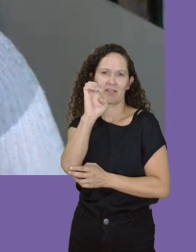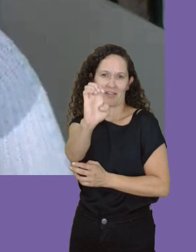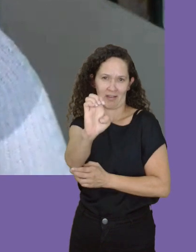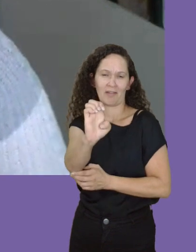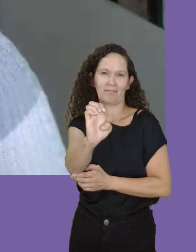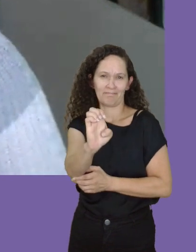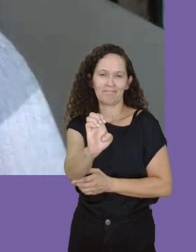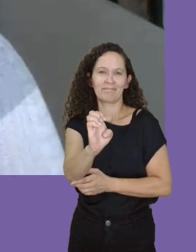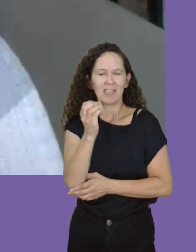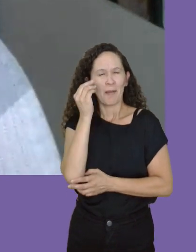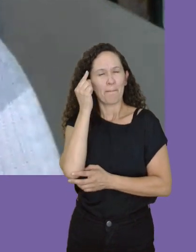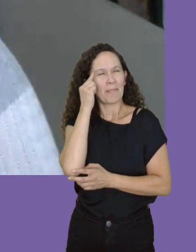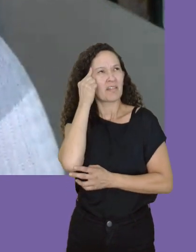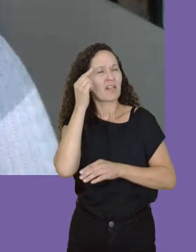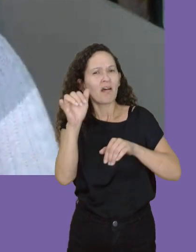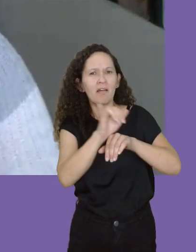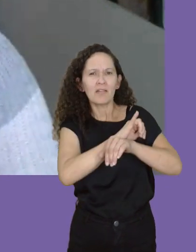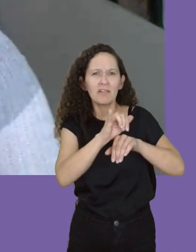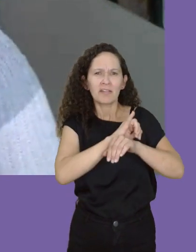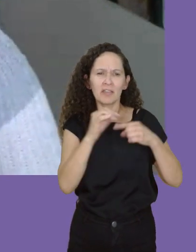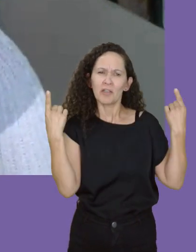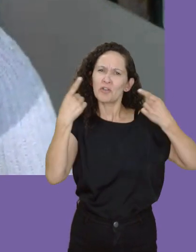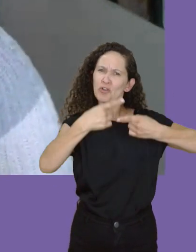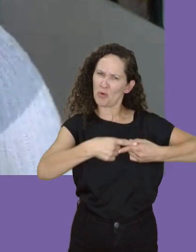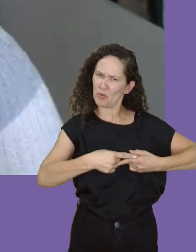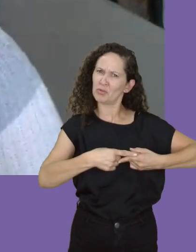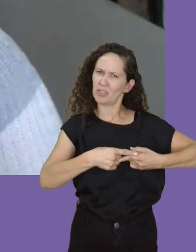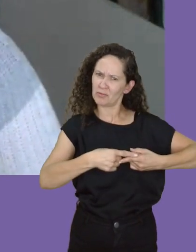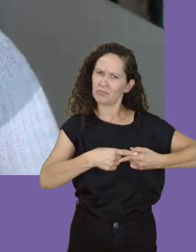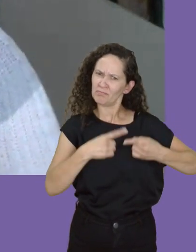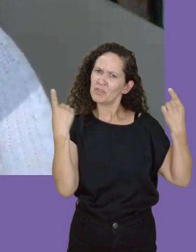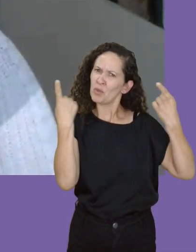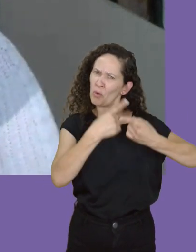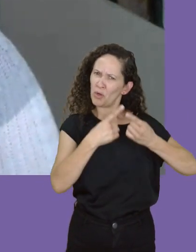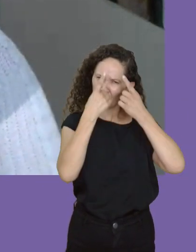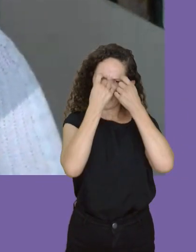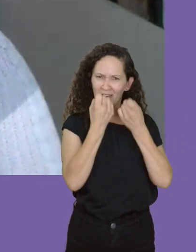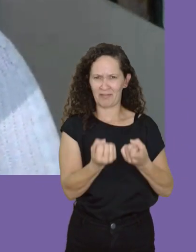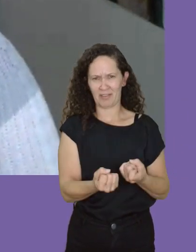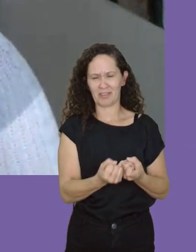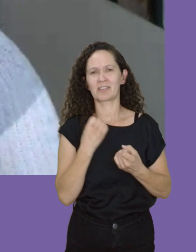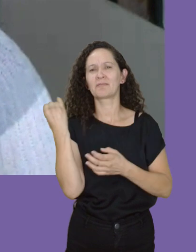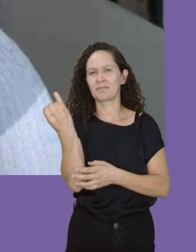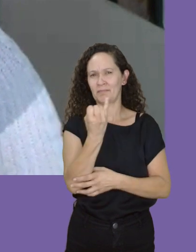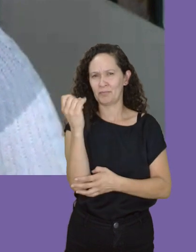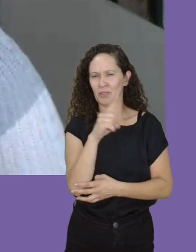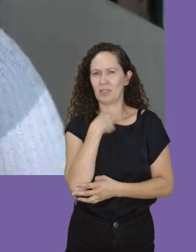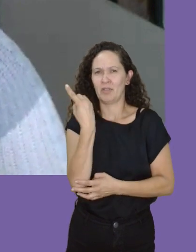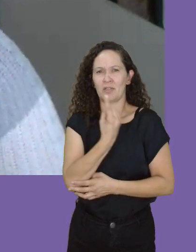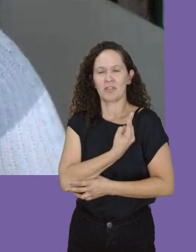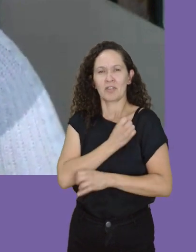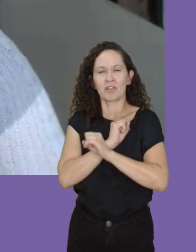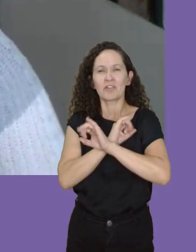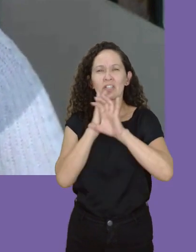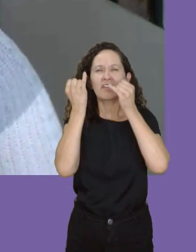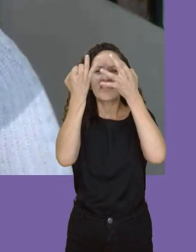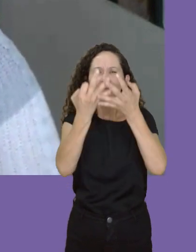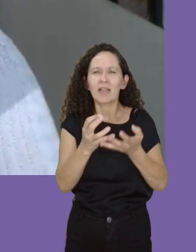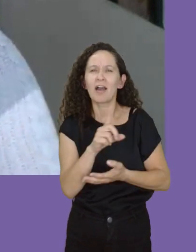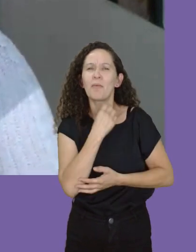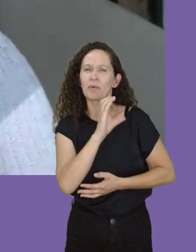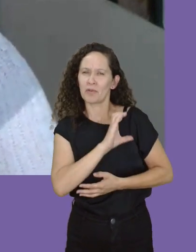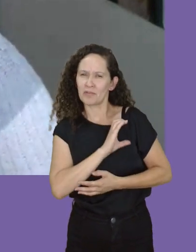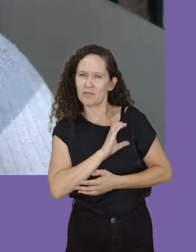pensar mecanismos para combater, coibir essas violências, né? Isso é importante a gente elucidar para as nossas